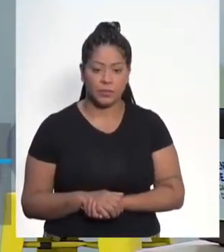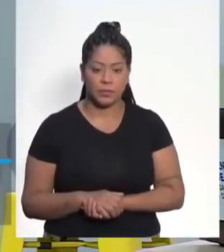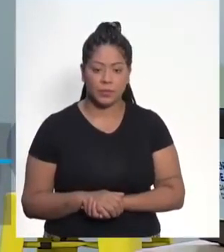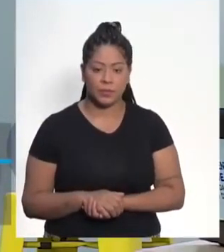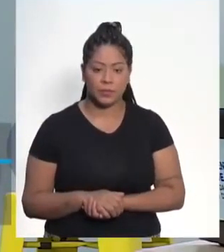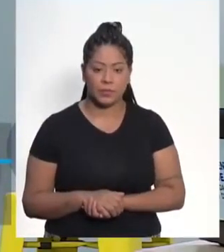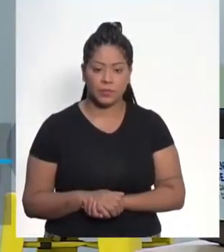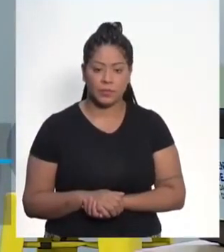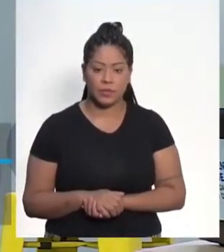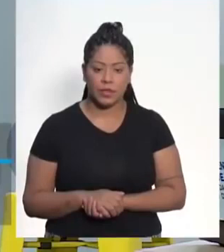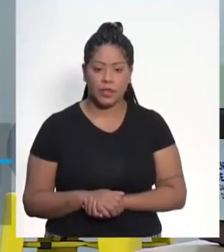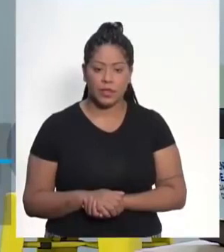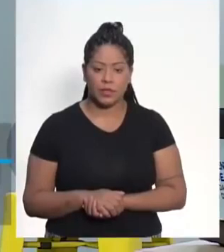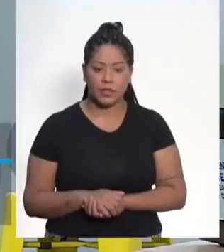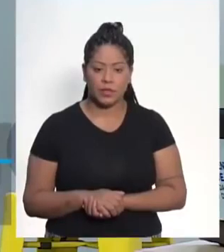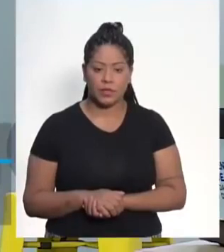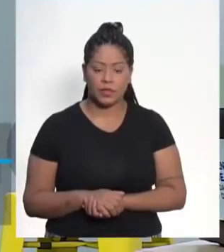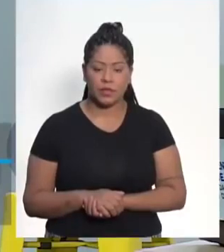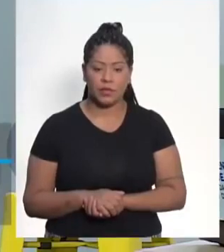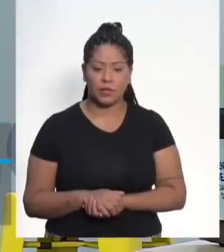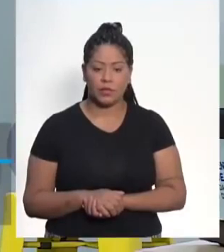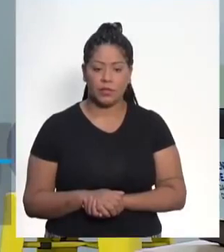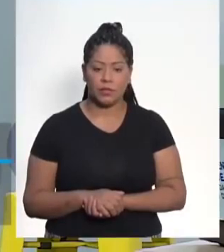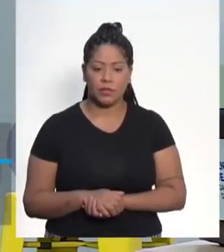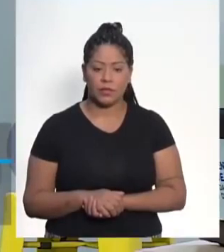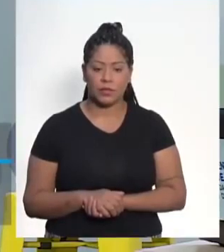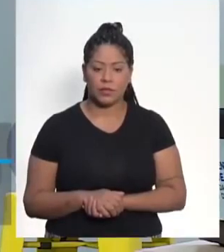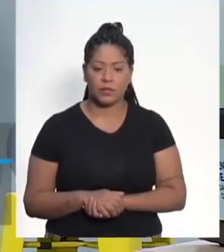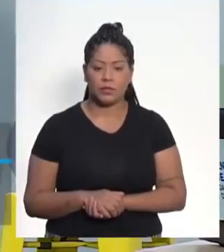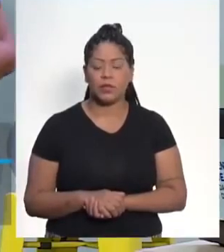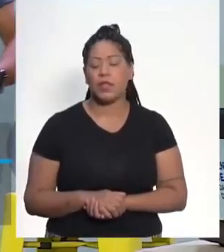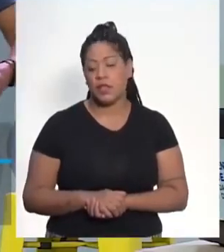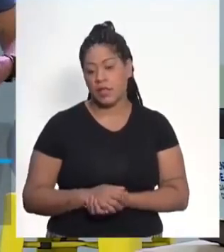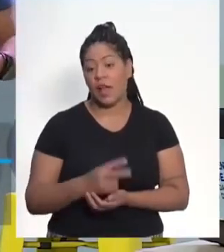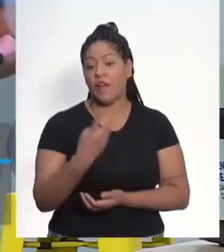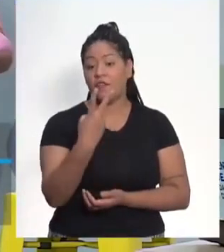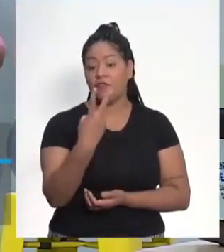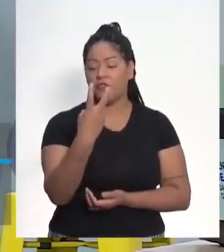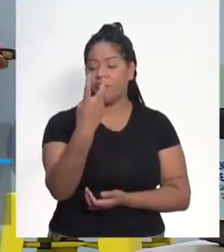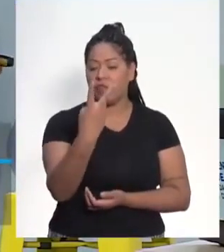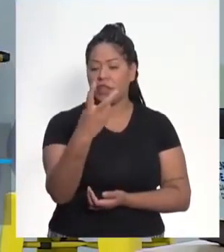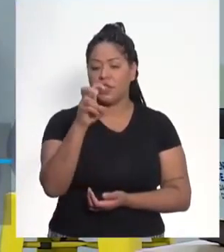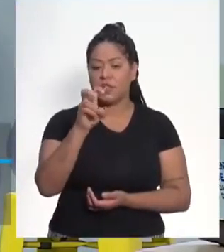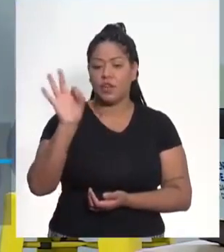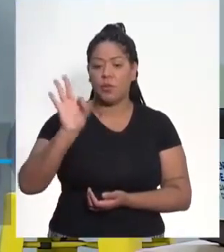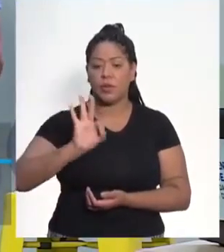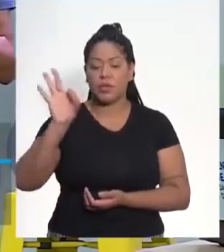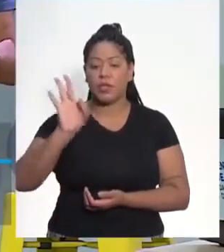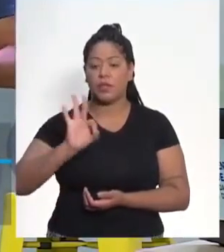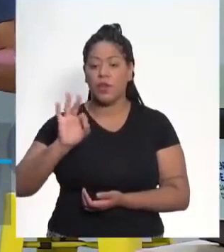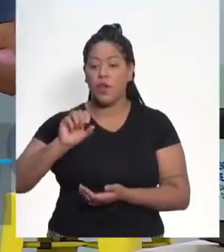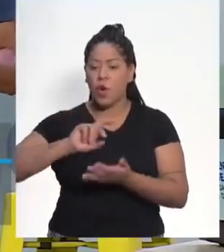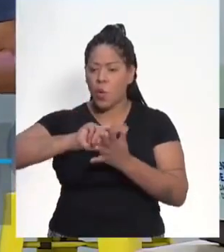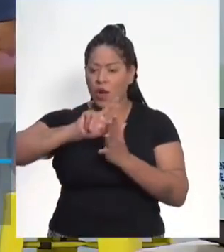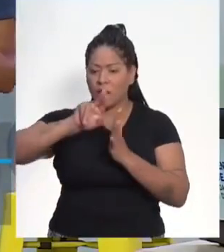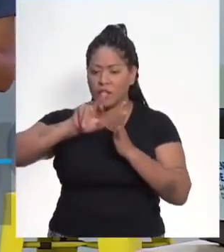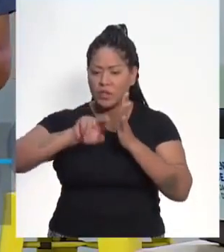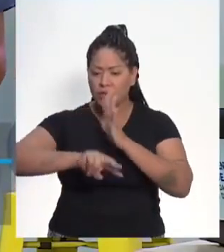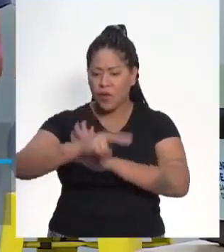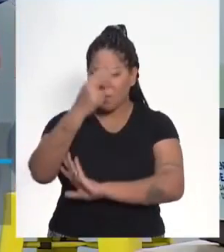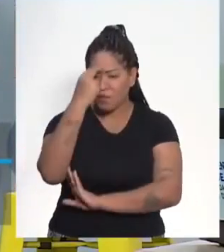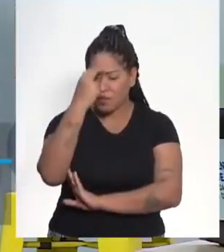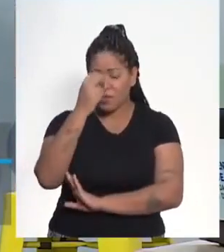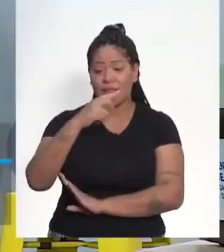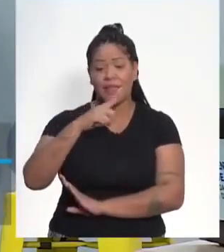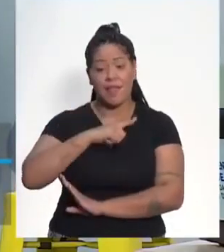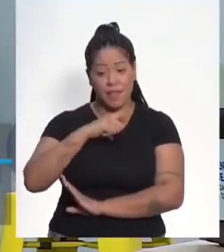quanto? Corresponde aos 25%. Então veja quantas formas, quantas alternativas você